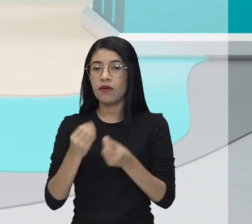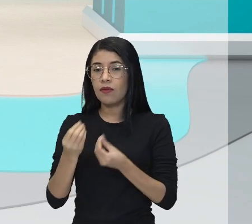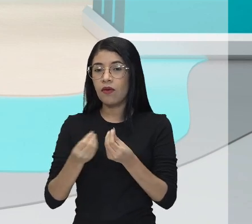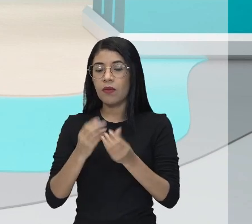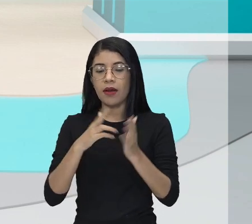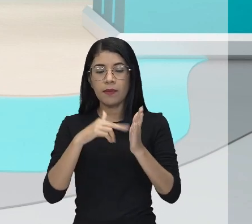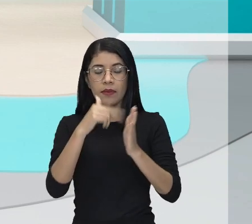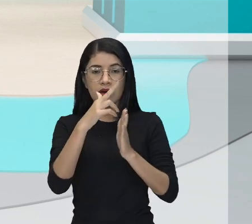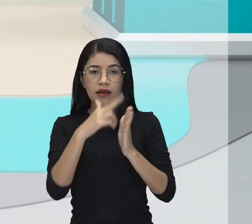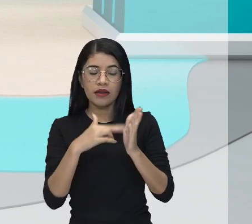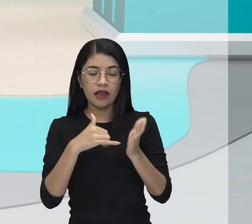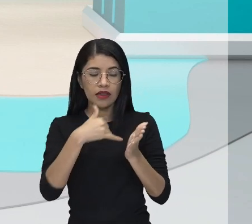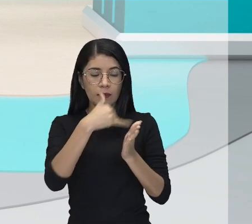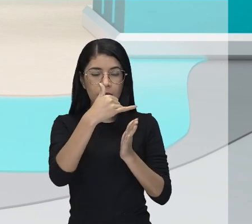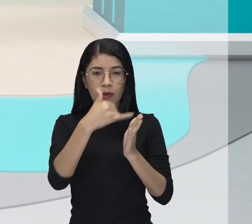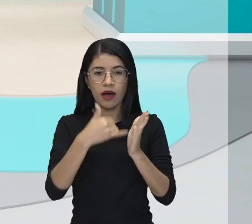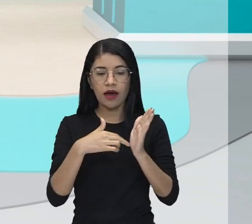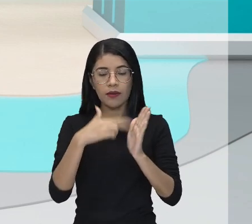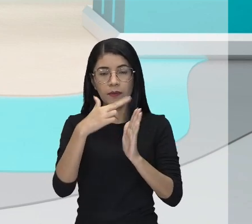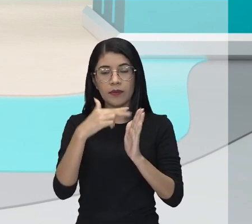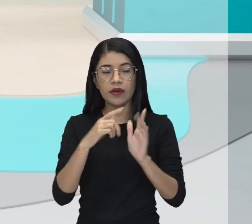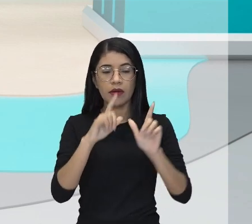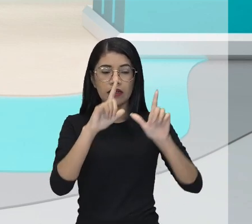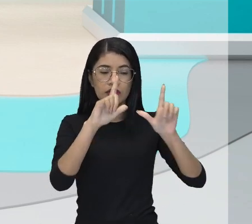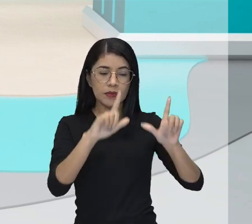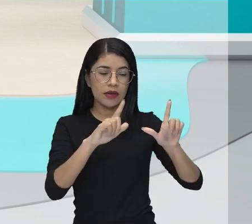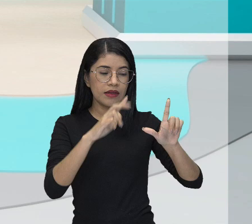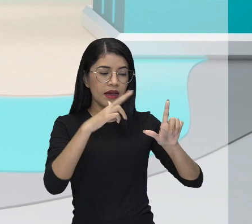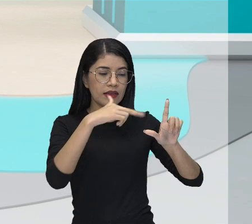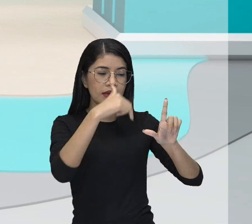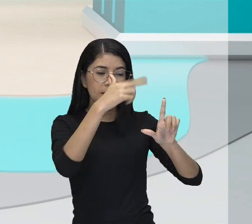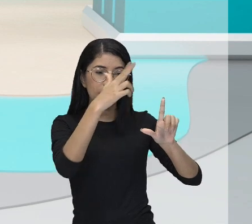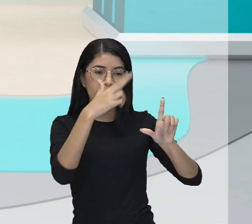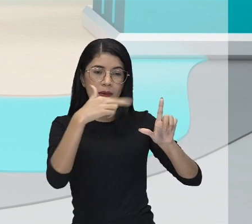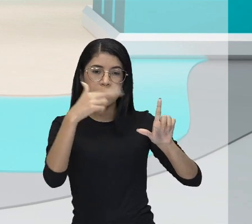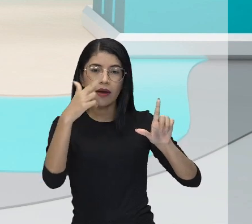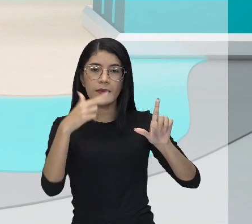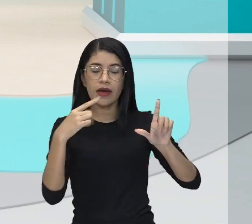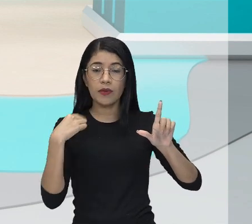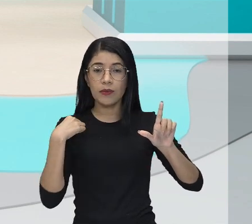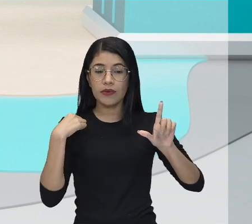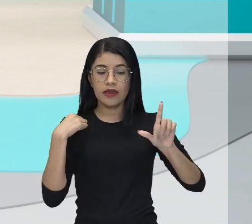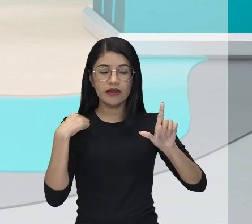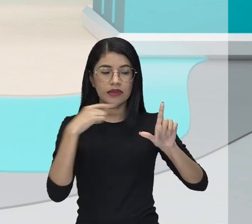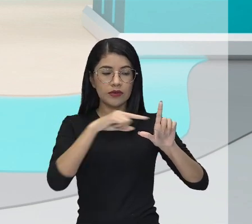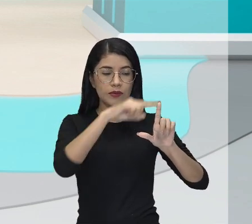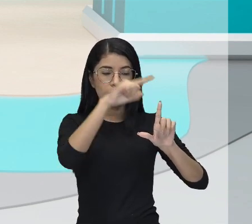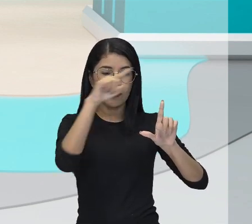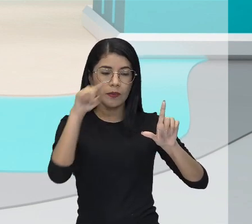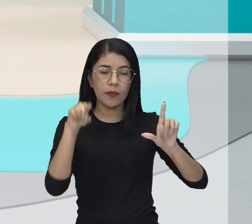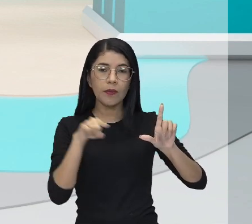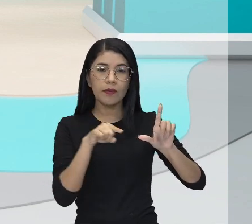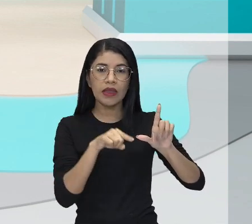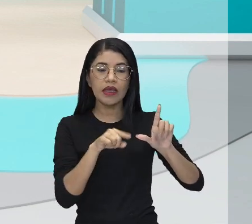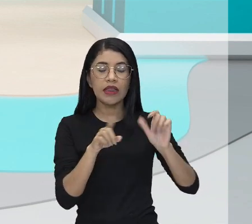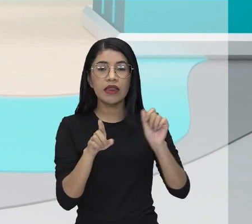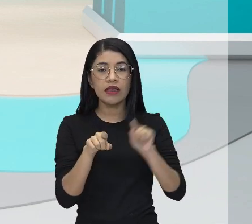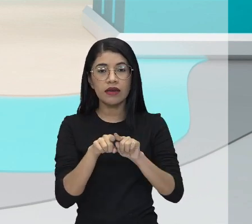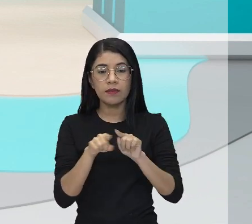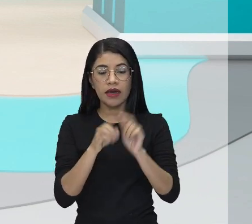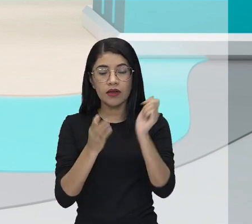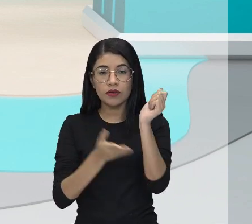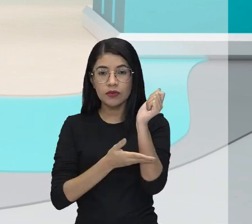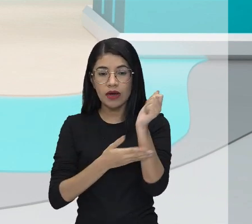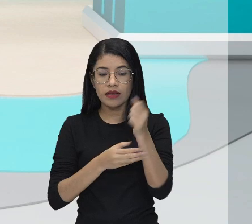ou seja, o suporte é uma tela feita ali de tecido e a moldura de madeira, e